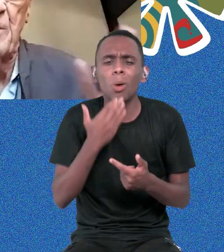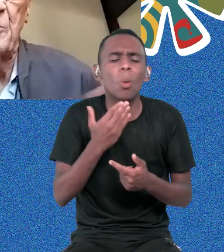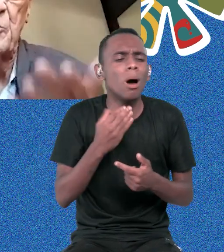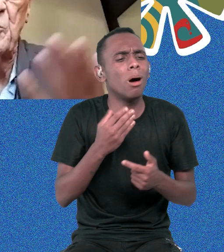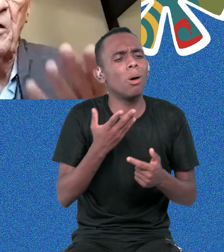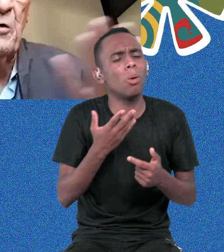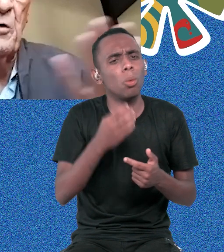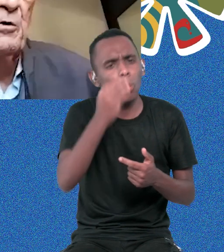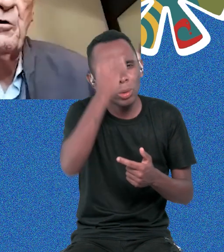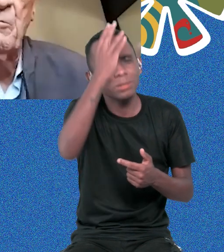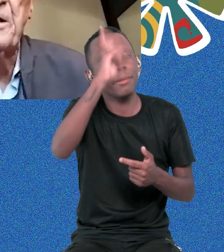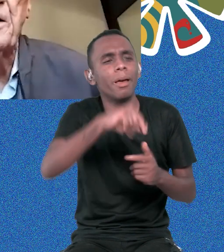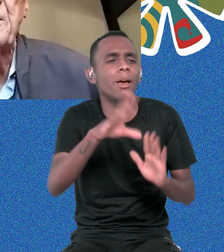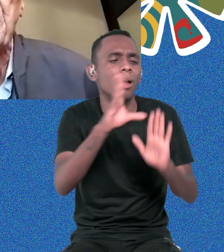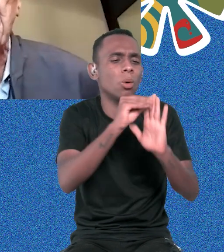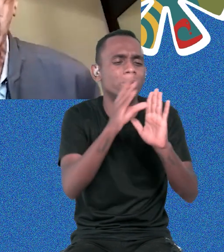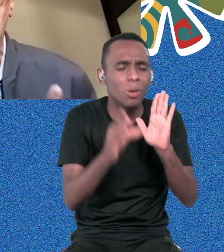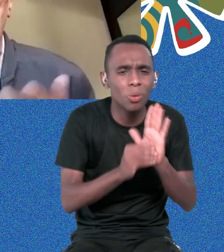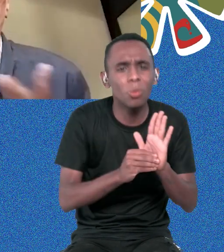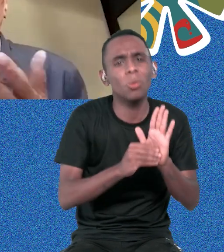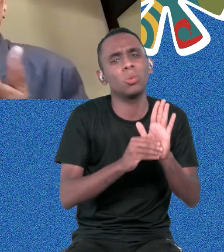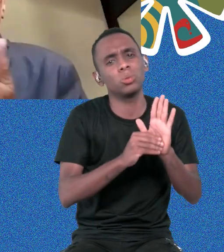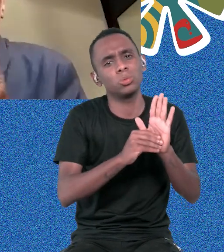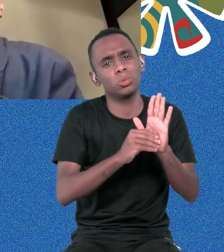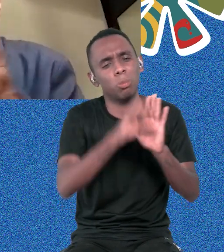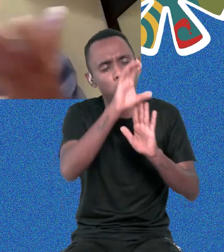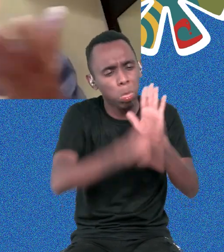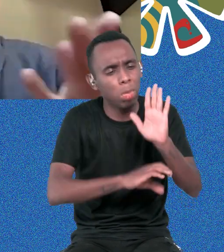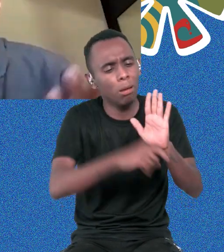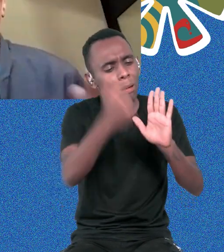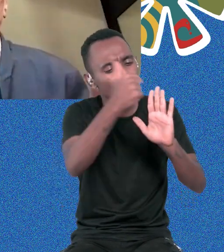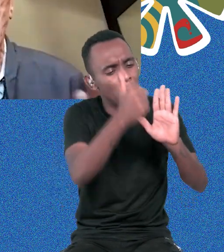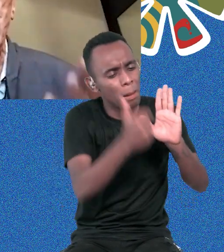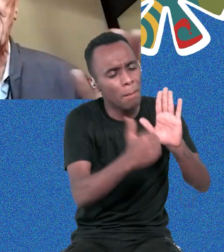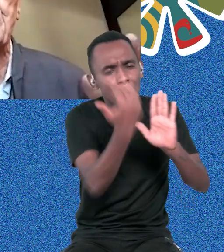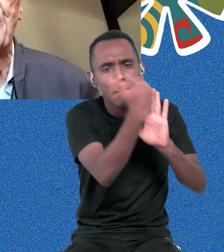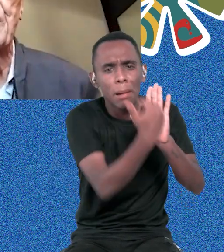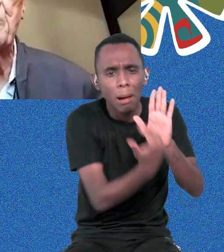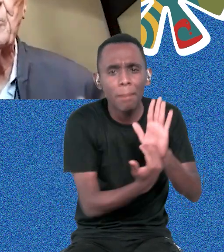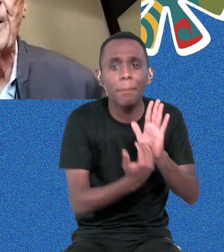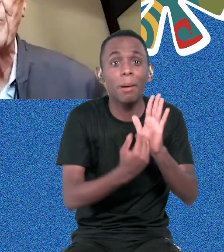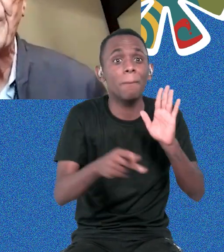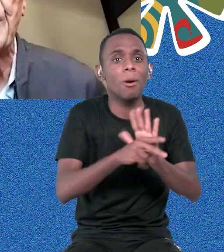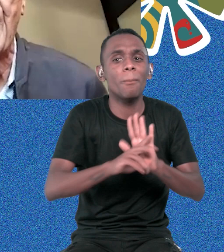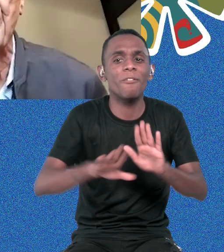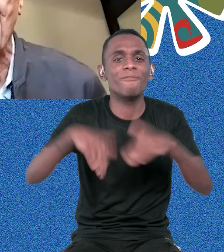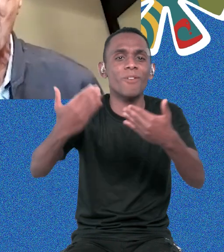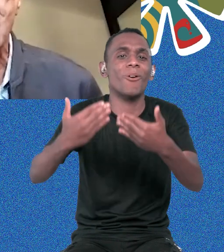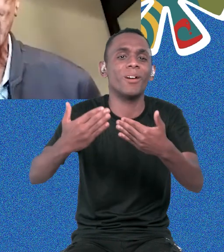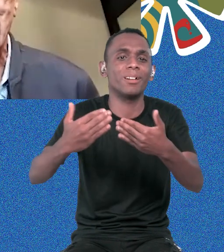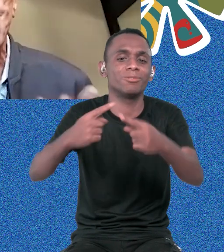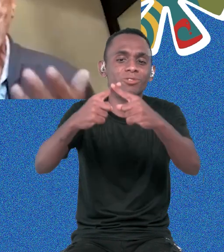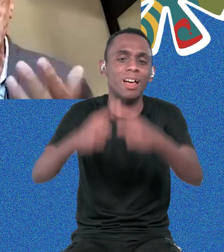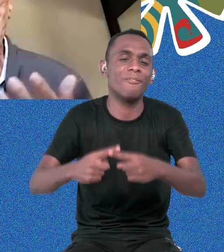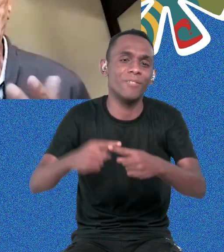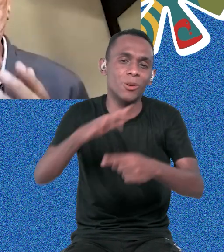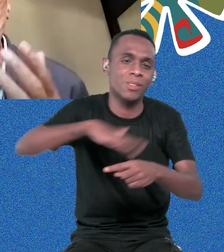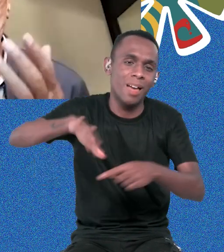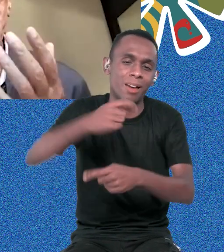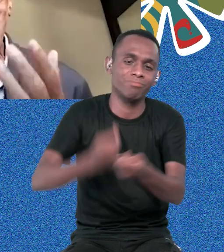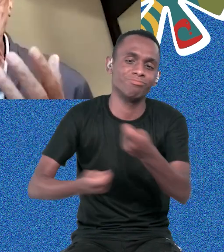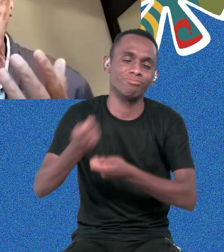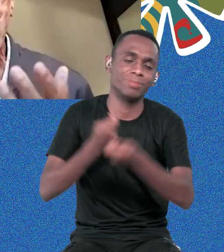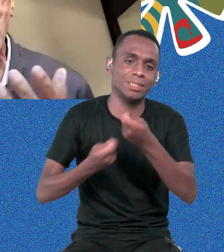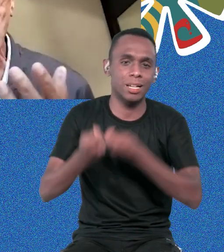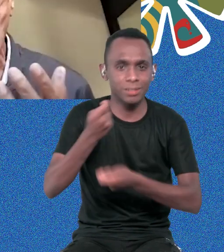que conhecimentos? Currículos por competências, currículos para ser competentes para disputar o mercado. Em tempos